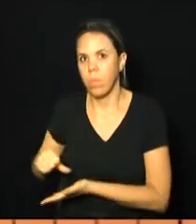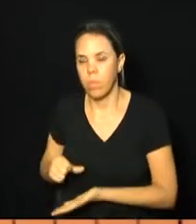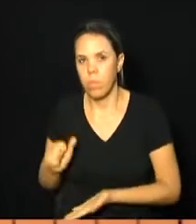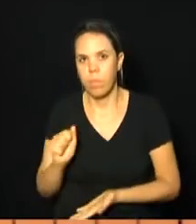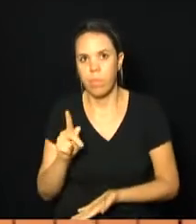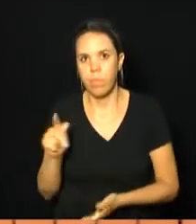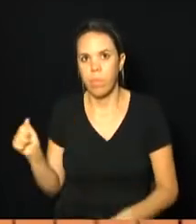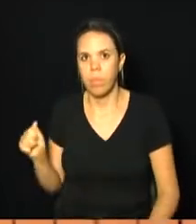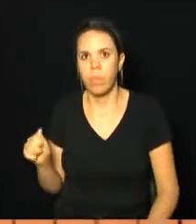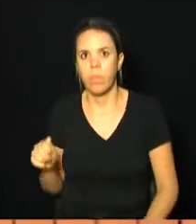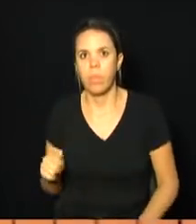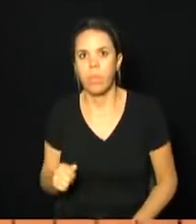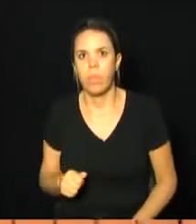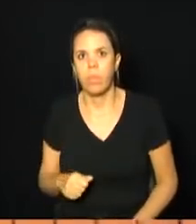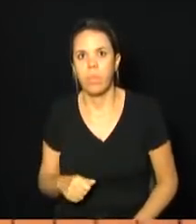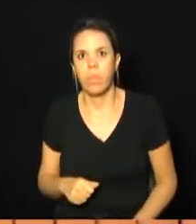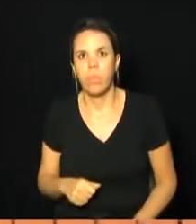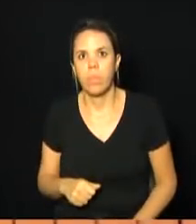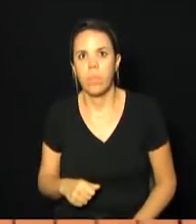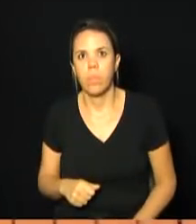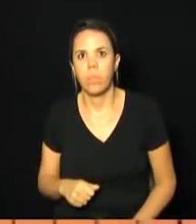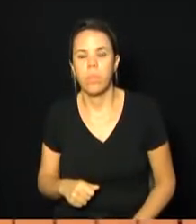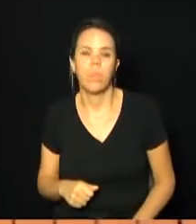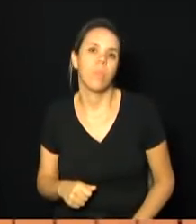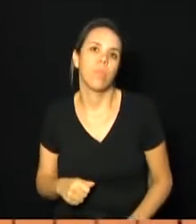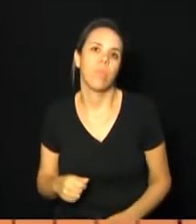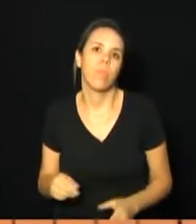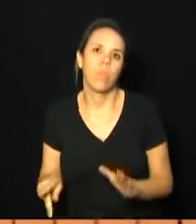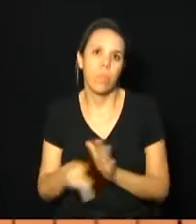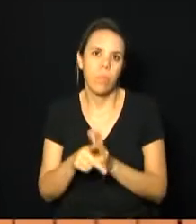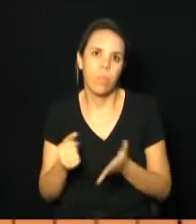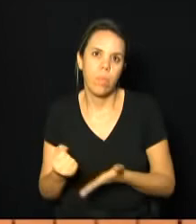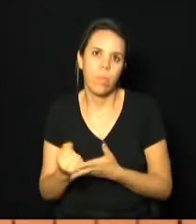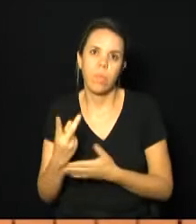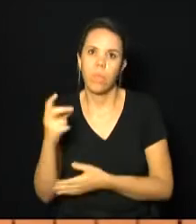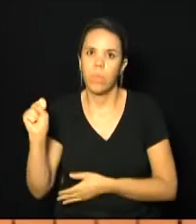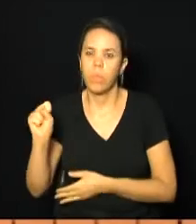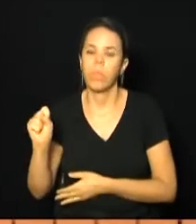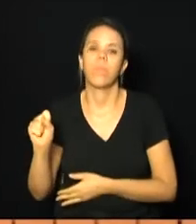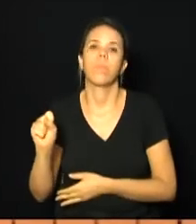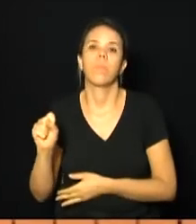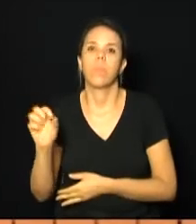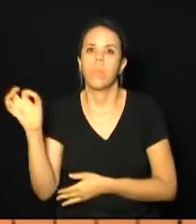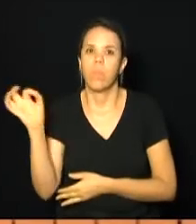APA, no pulmão de Campinas, né? Nesses 28% aí de Campinas.